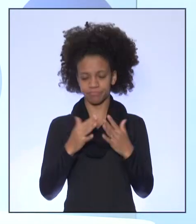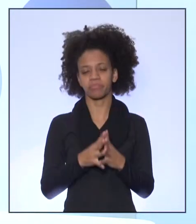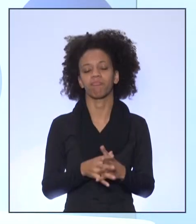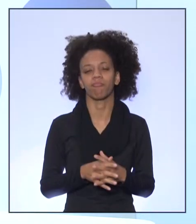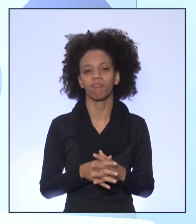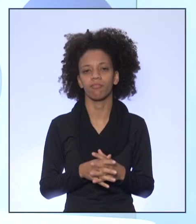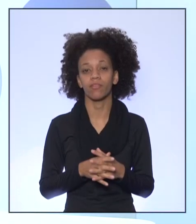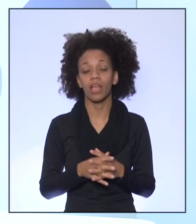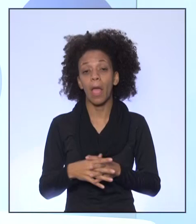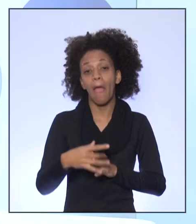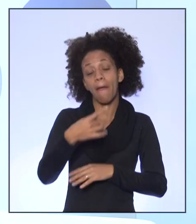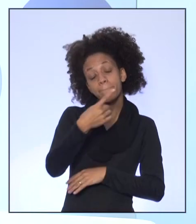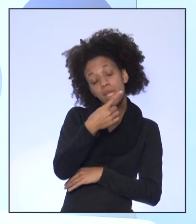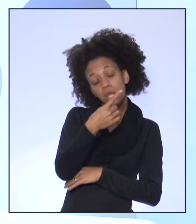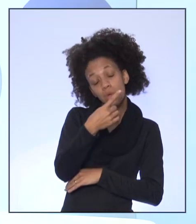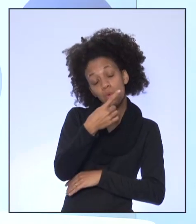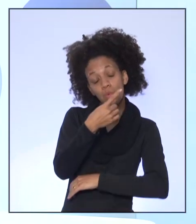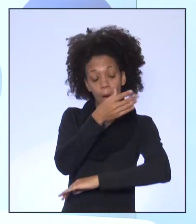Em